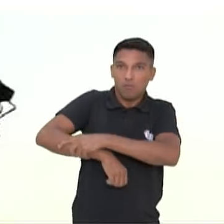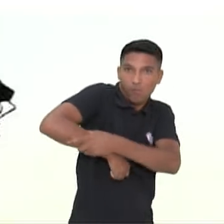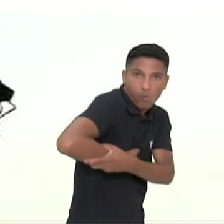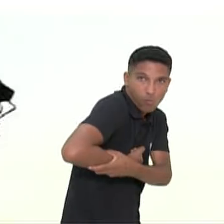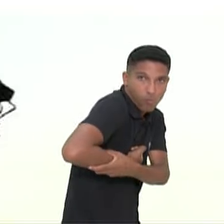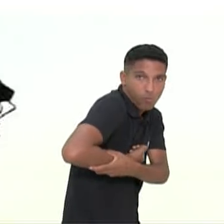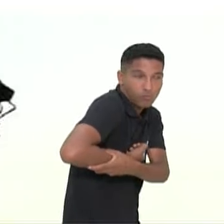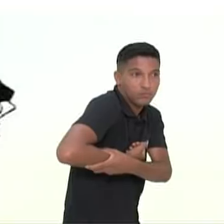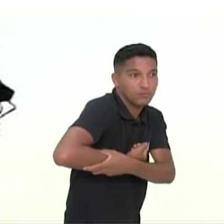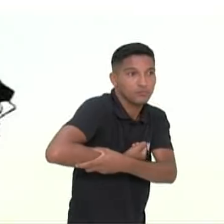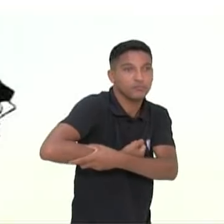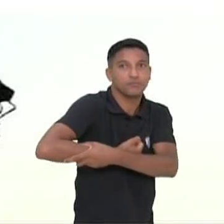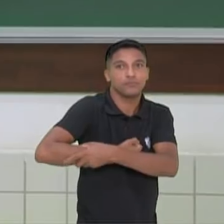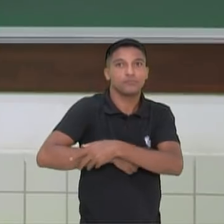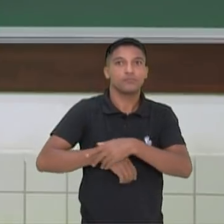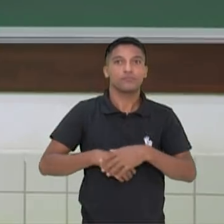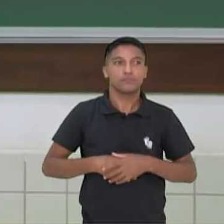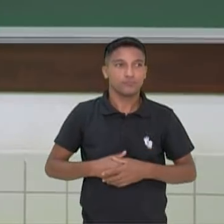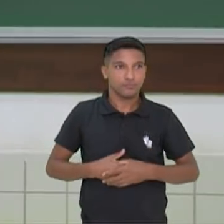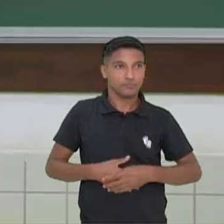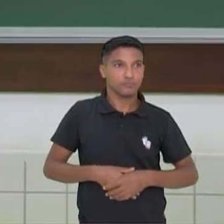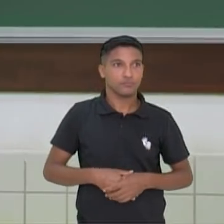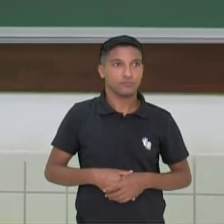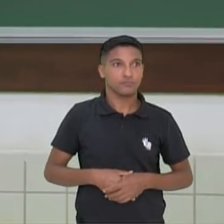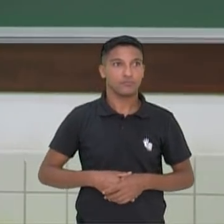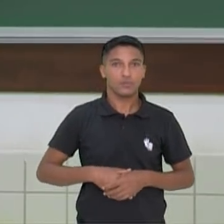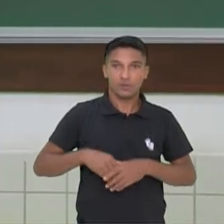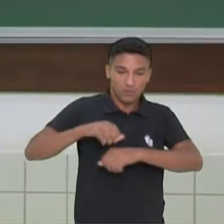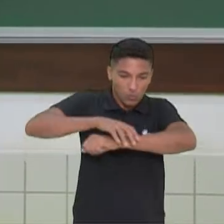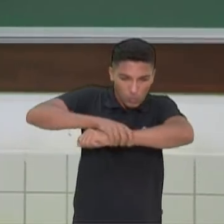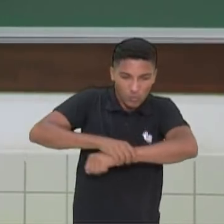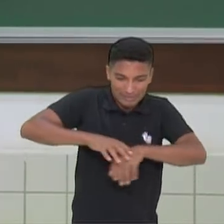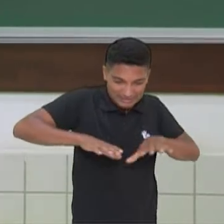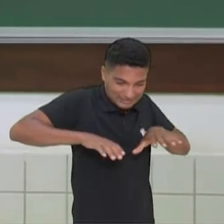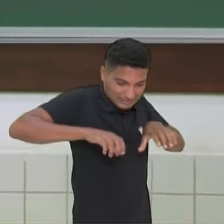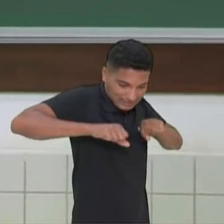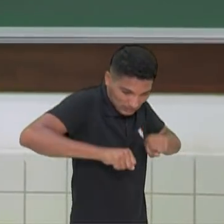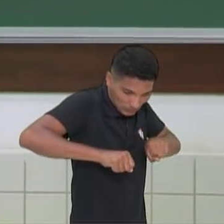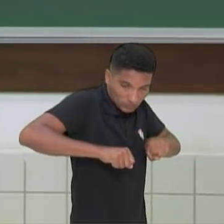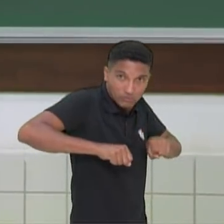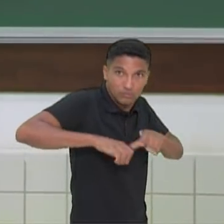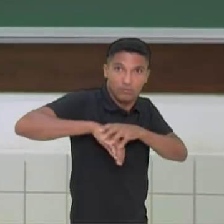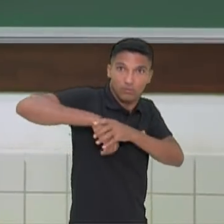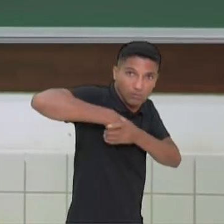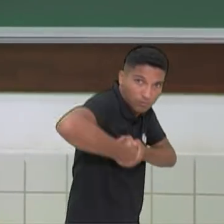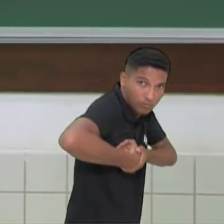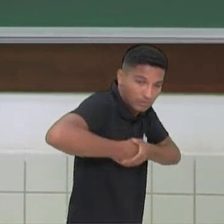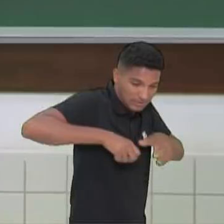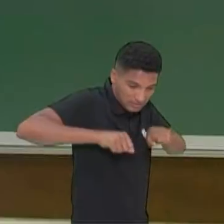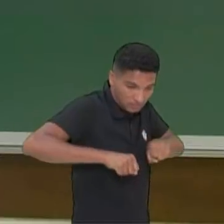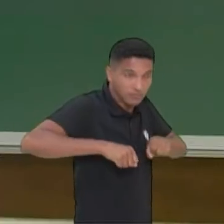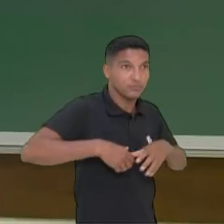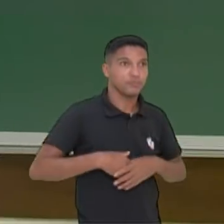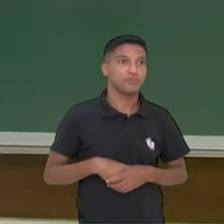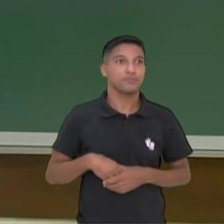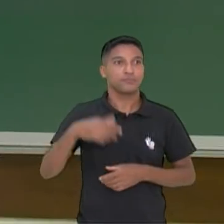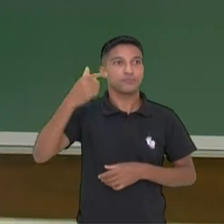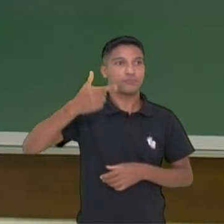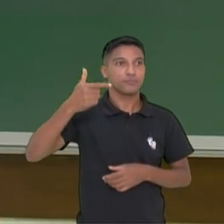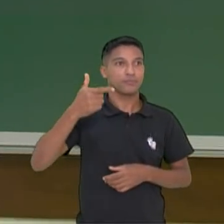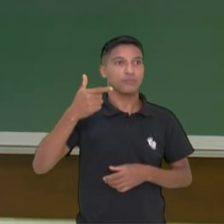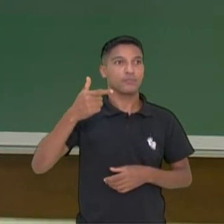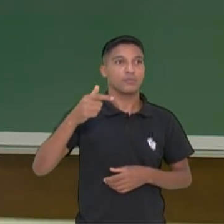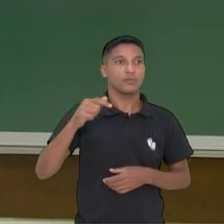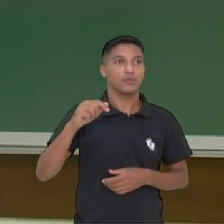cotovelo e inutilizar o meu inimigo, tá? O segundo, o Nikkyo, que